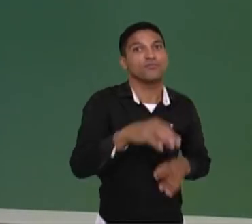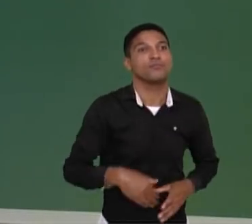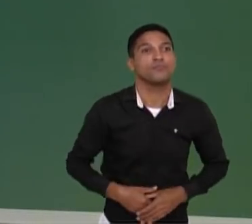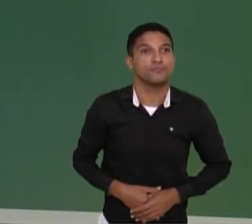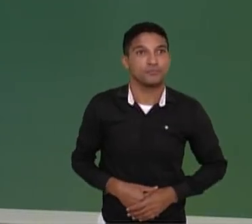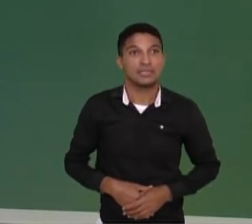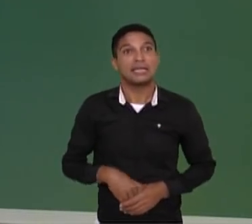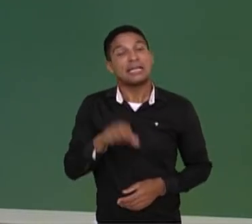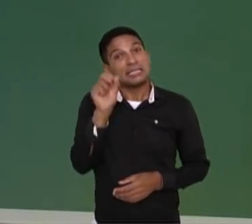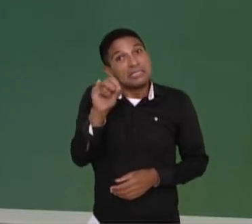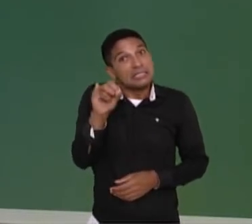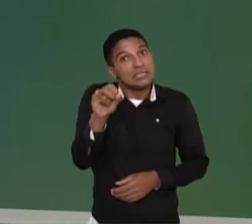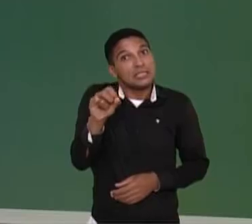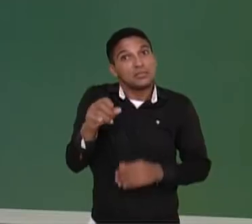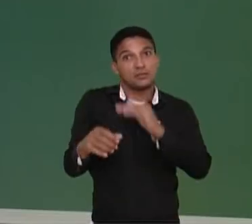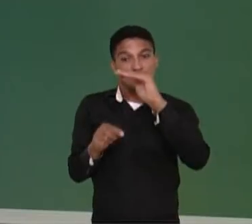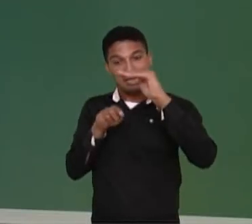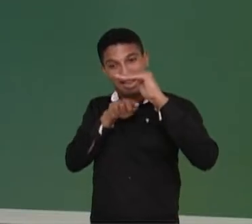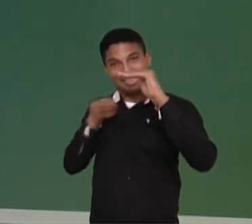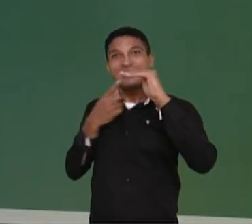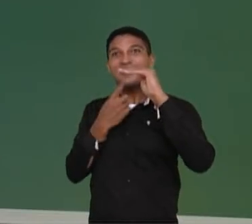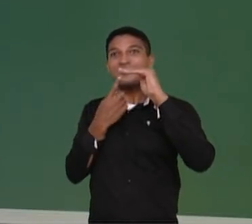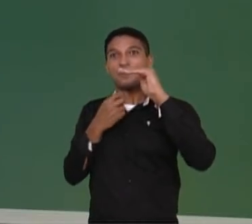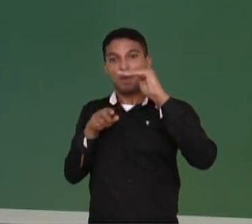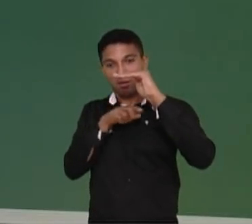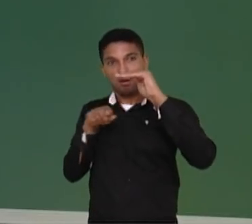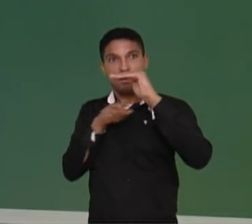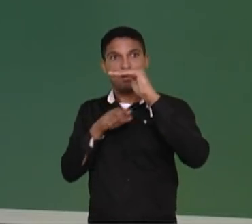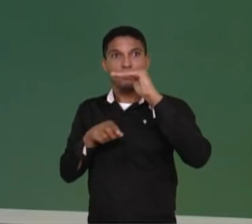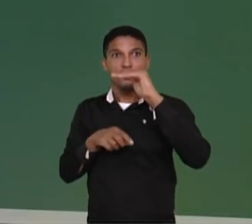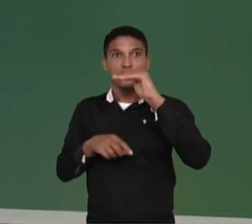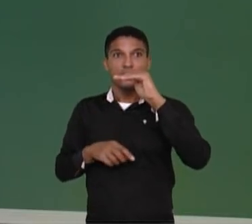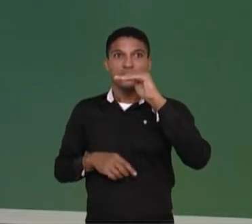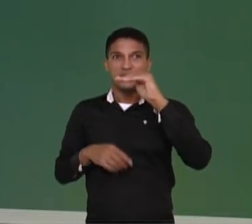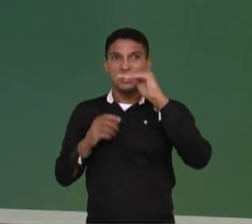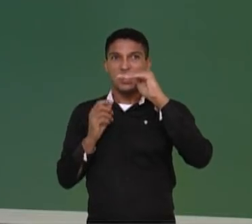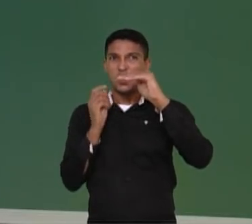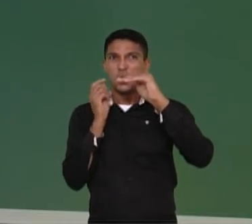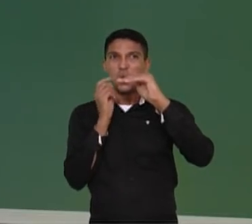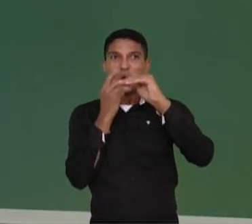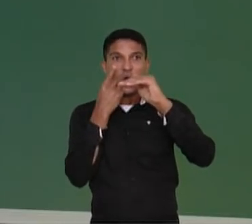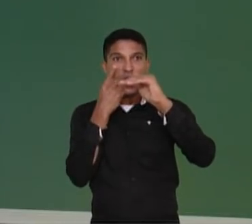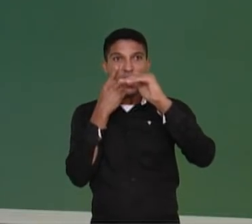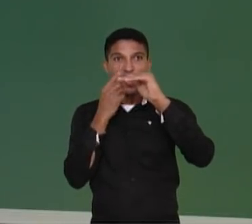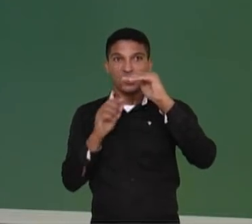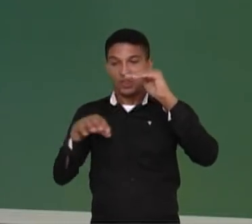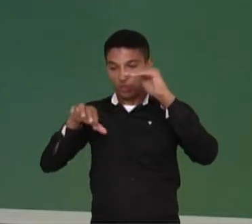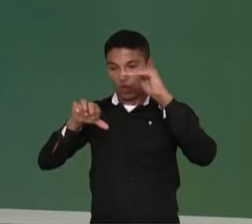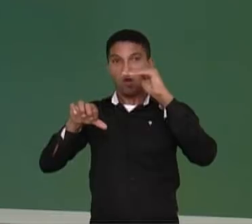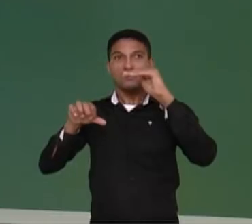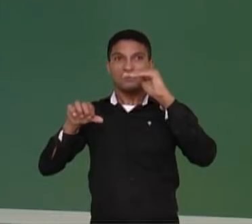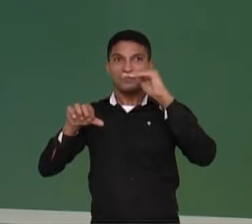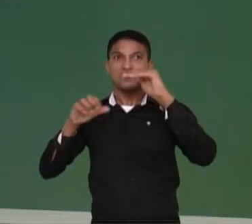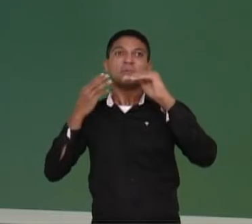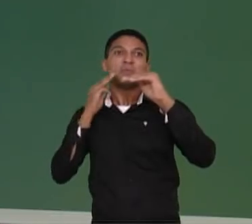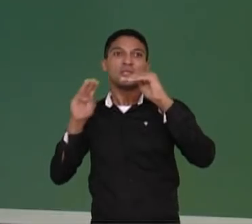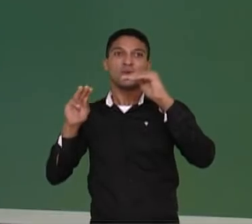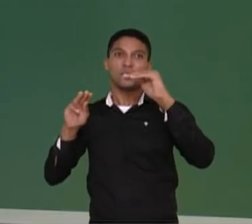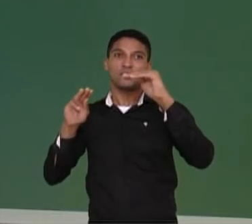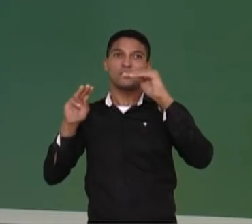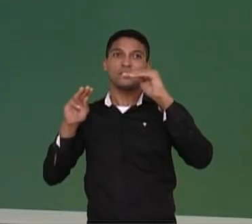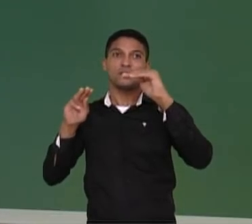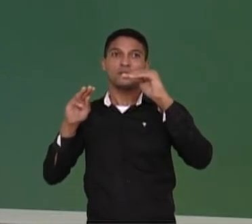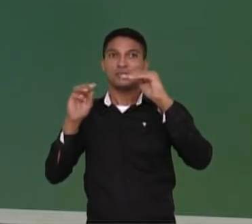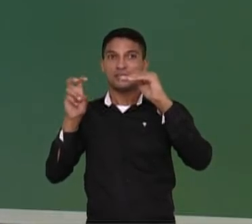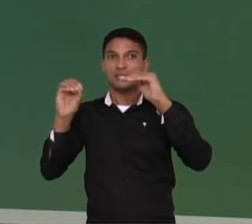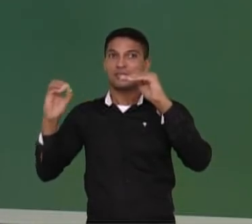9.500.000 centímetros, né, que não fica um número muito agradável de trabalhar, você pode converter ele para quilômetro, né? Então